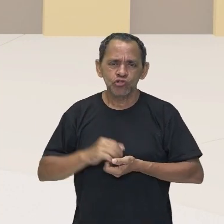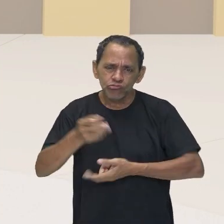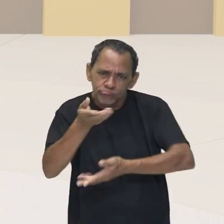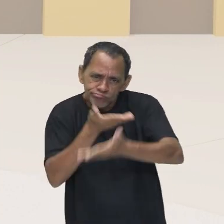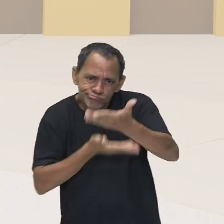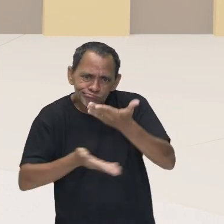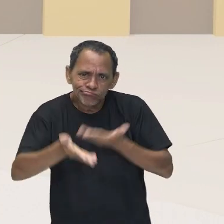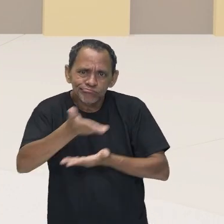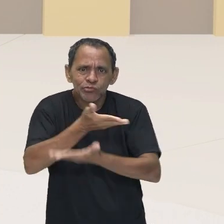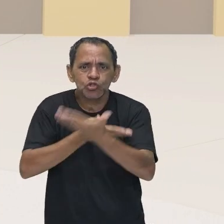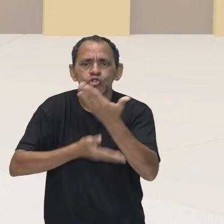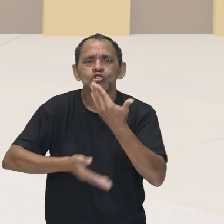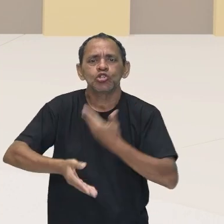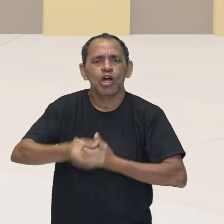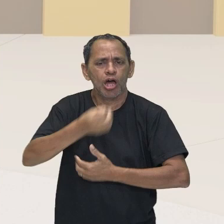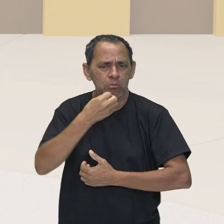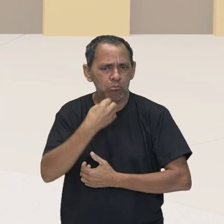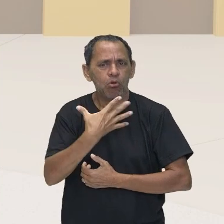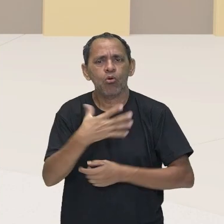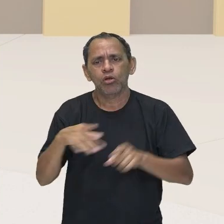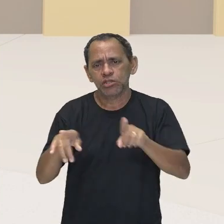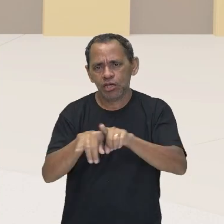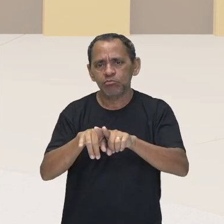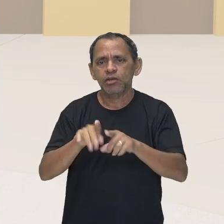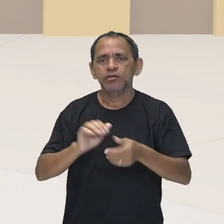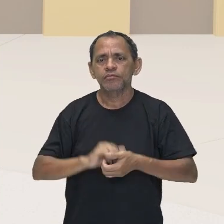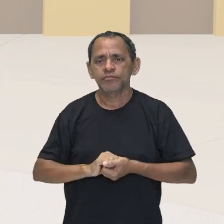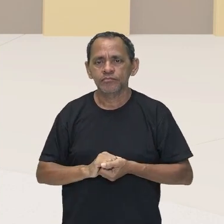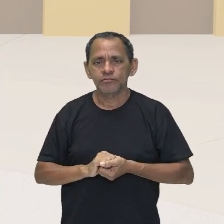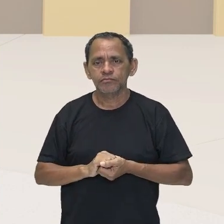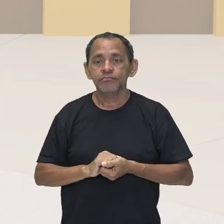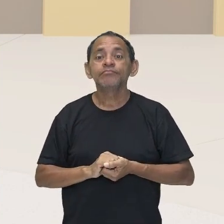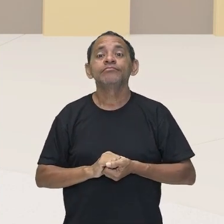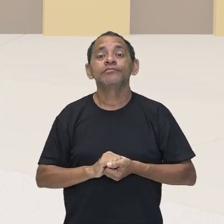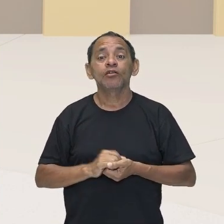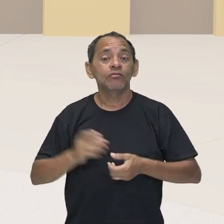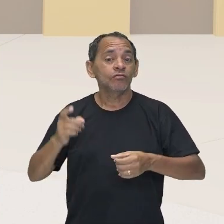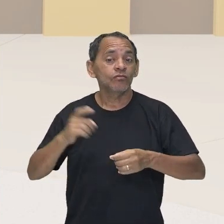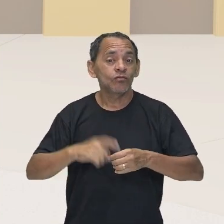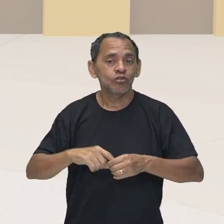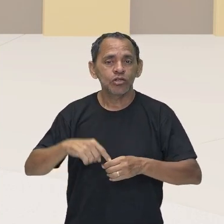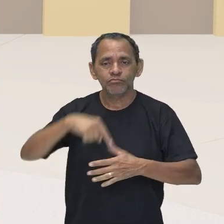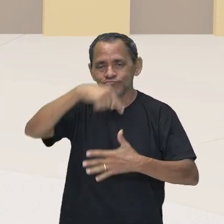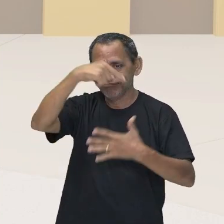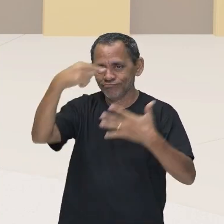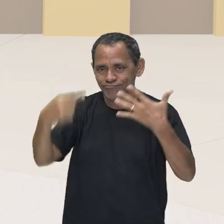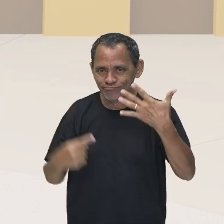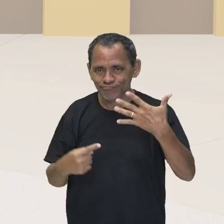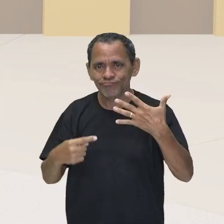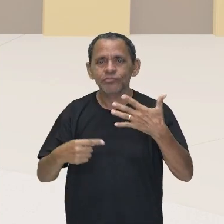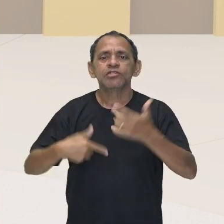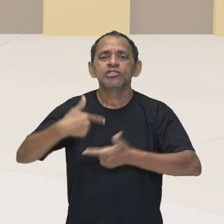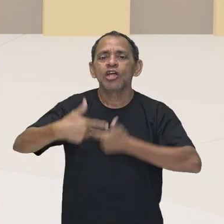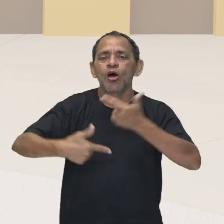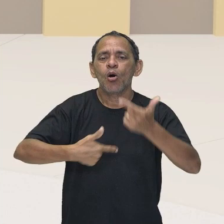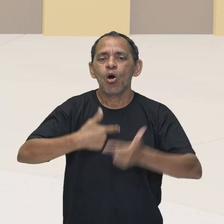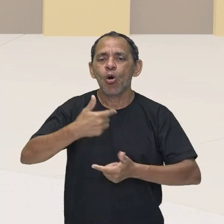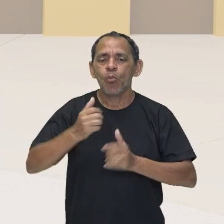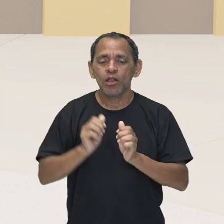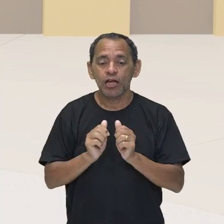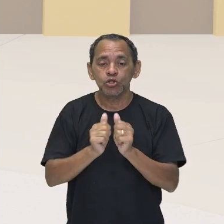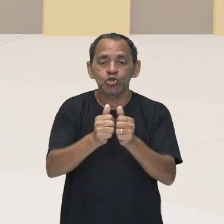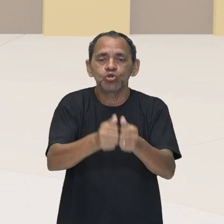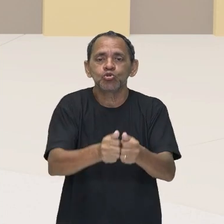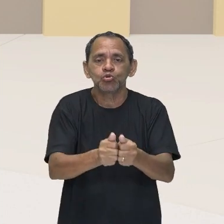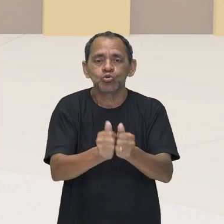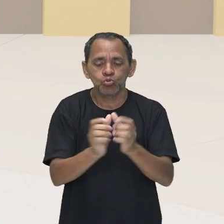melhor forma possível. Então, aqui nós voltamos ao tópico de trabalhar com o outro, saber